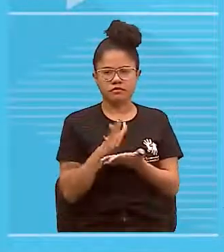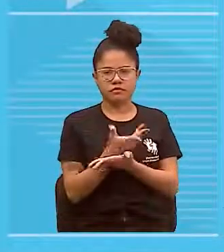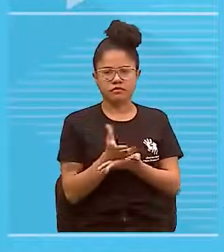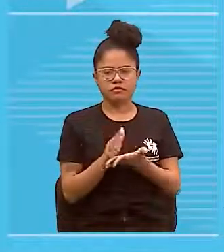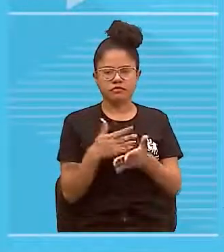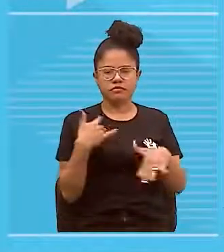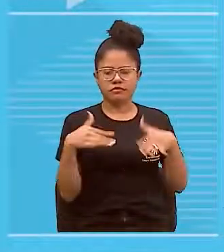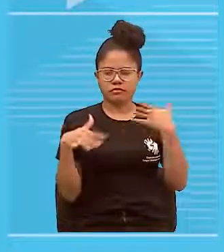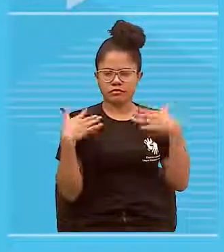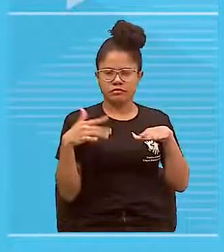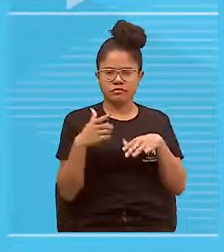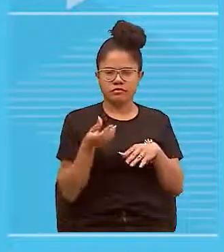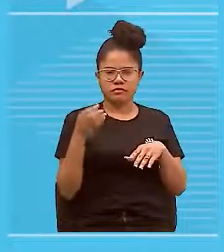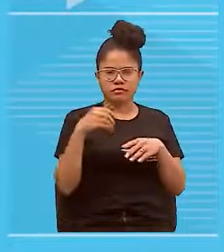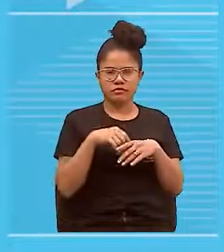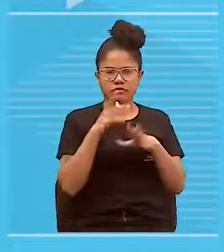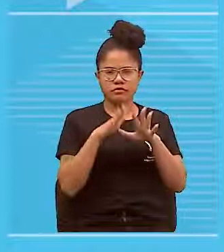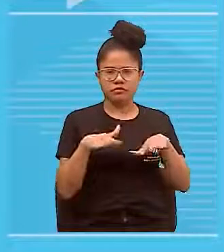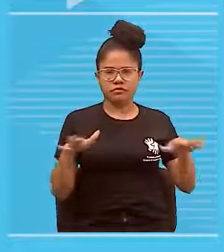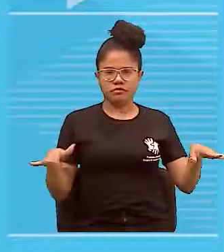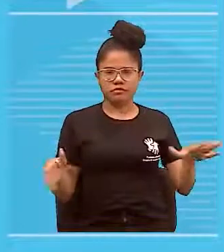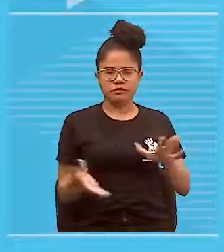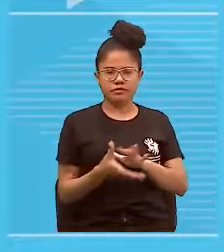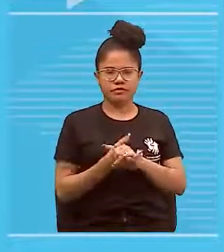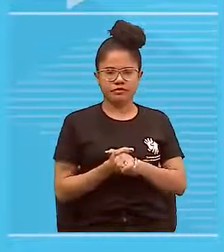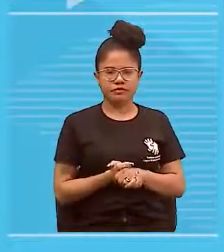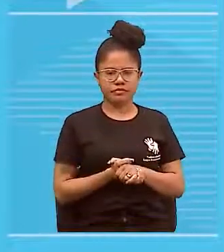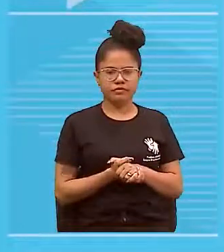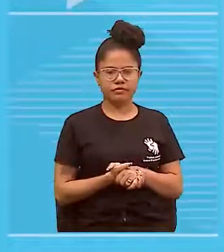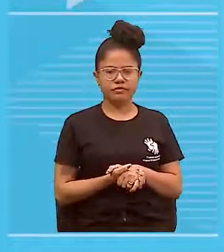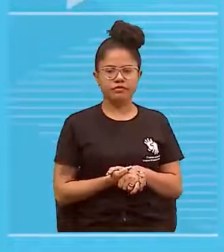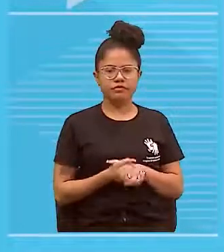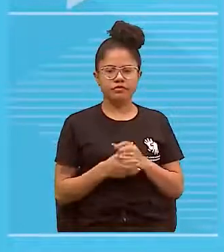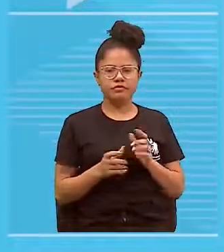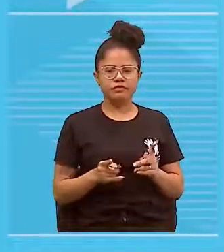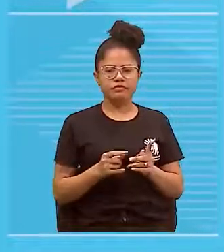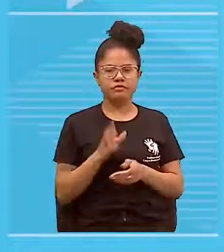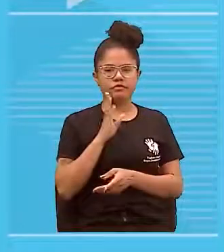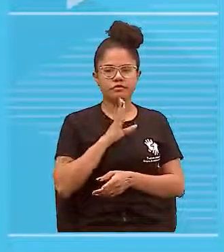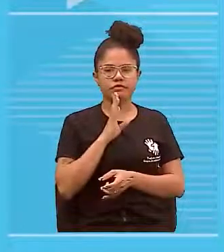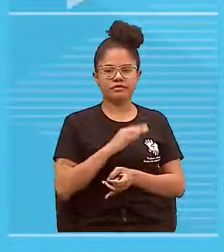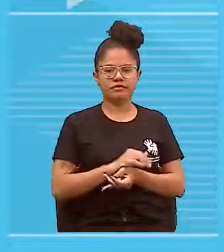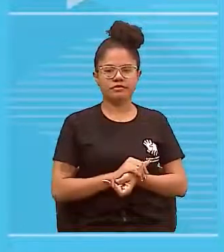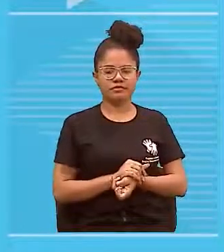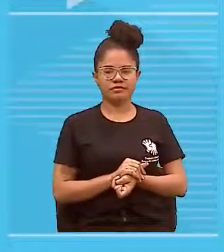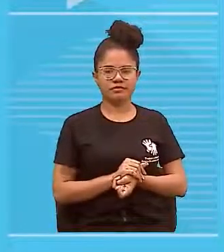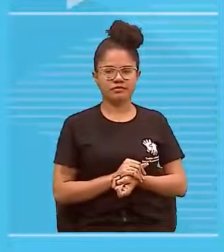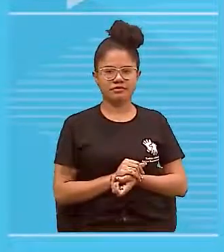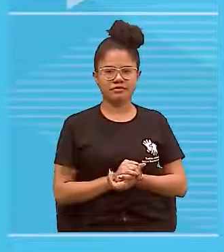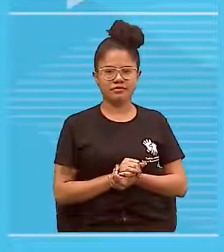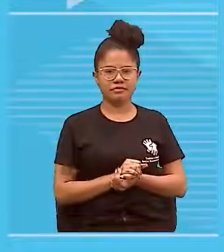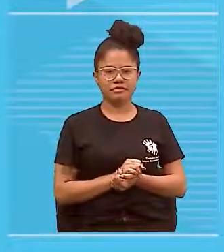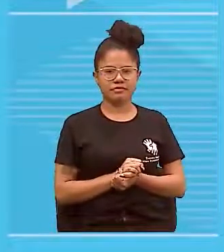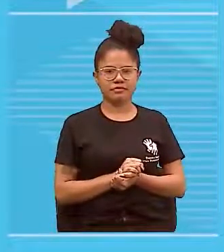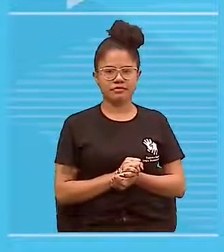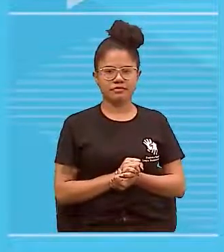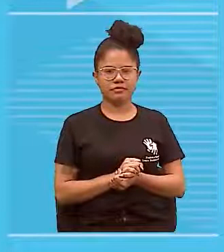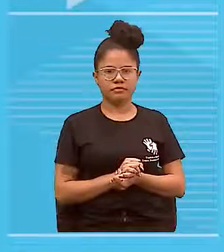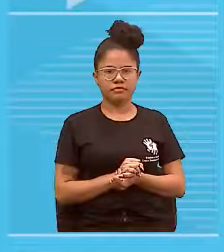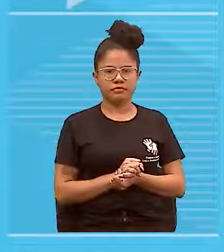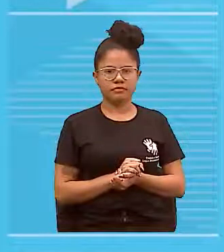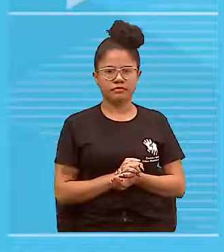transitam, né, dentro das profundidades dos oceanos. É muito massa, Não é verdade? Então, por exemplo,